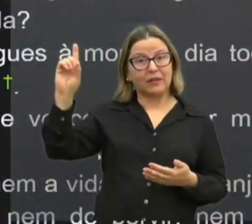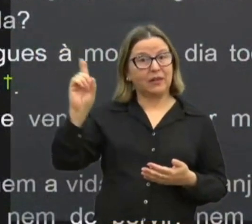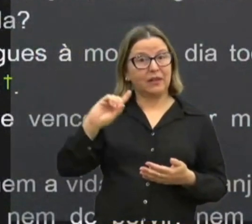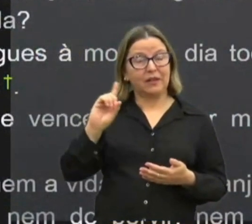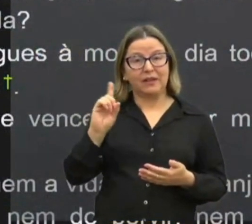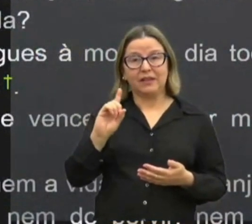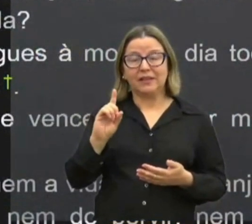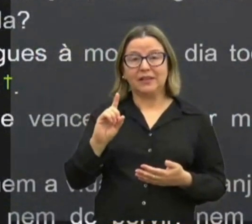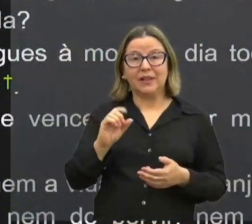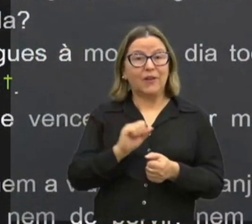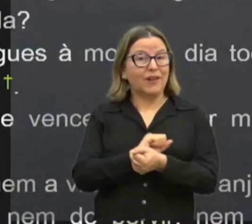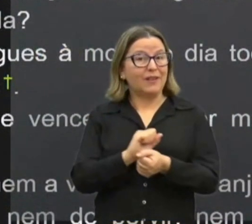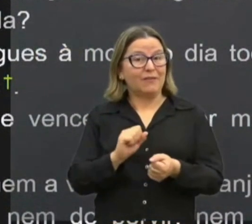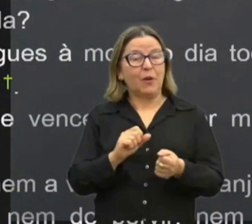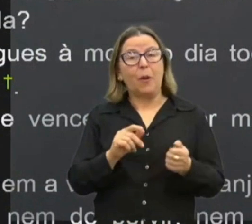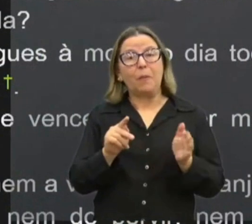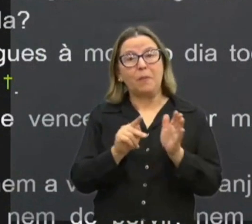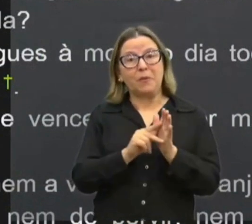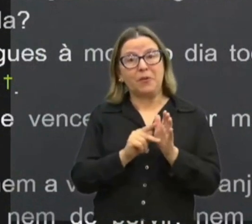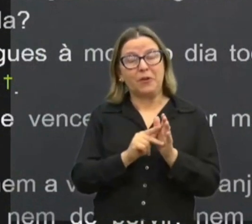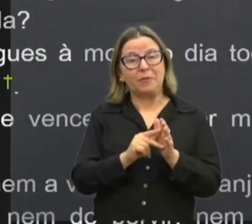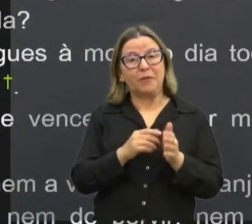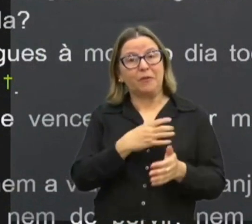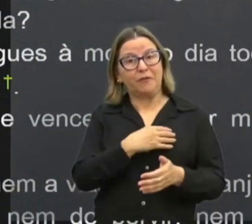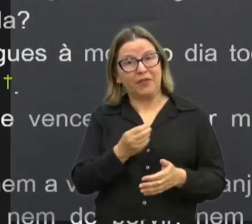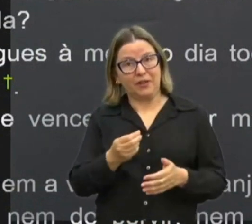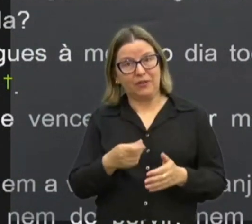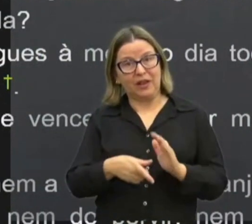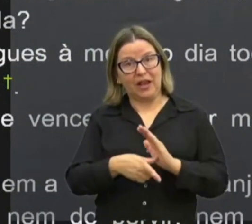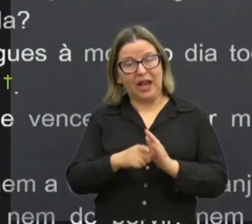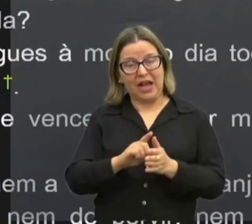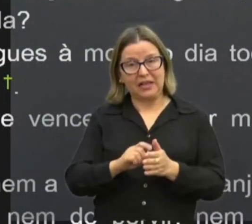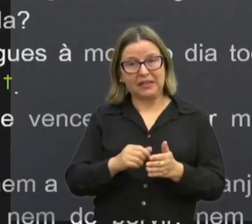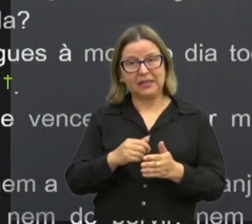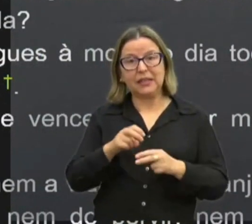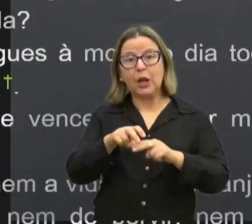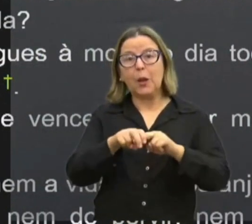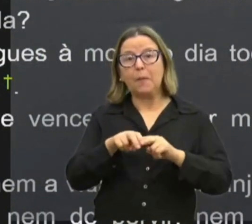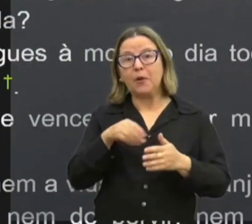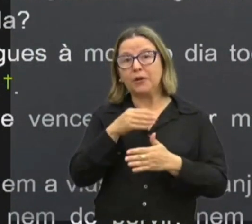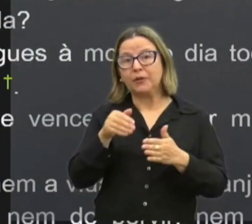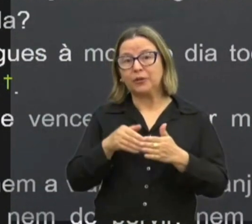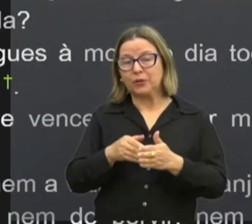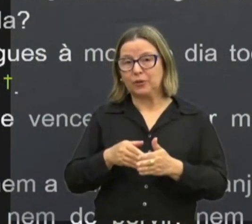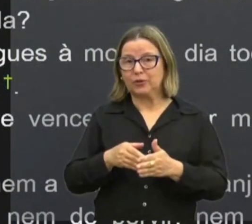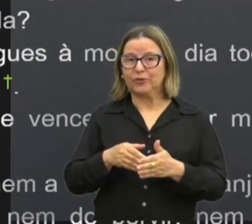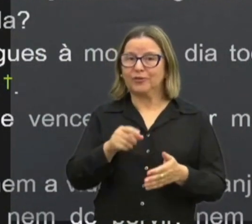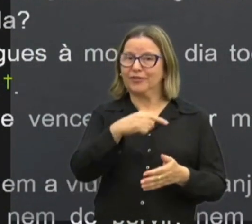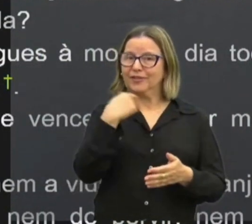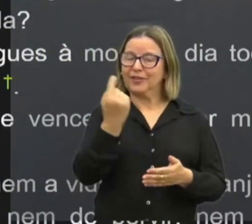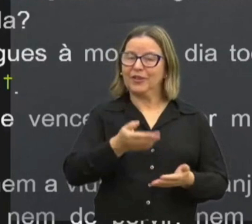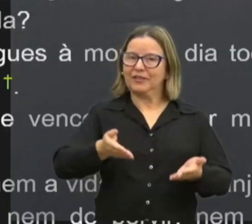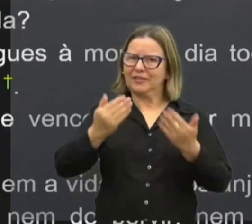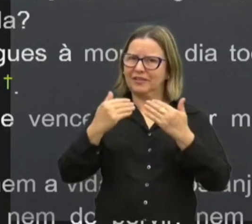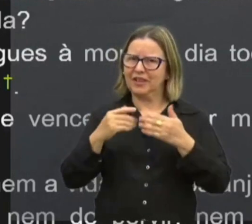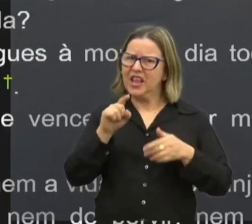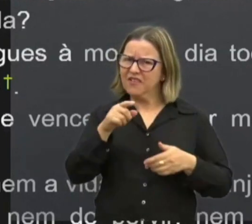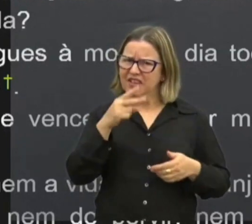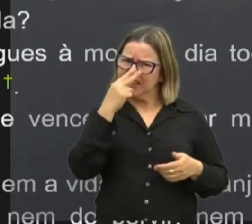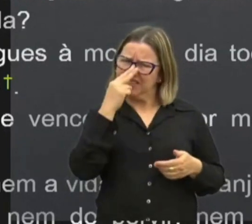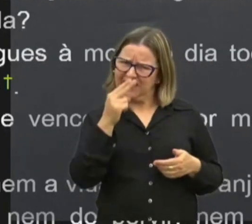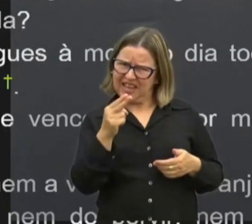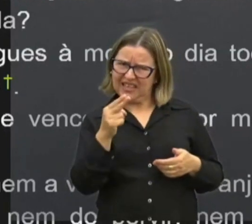filho, antes por todos nós o entregou, porventura não nos dará